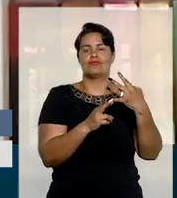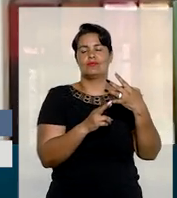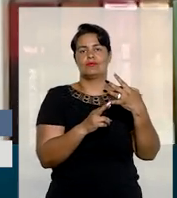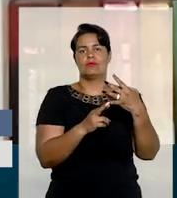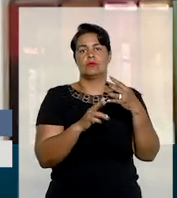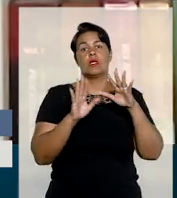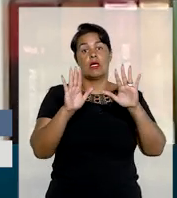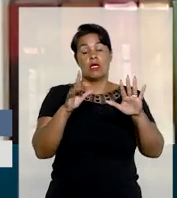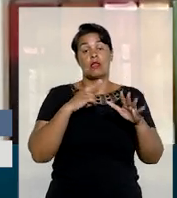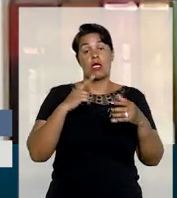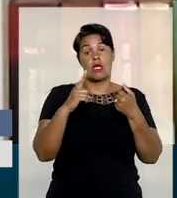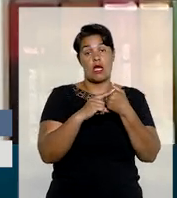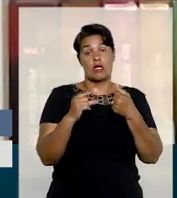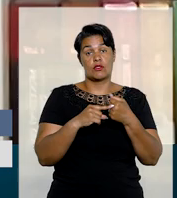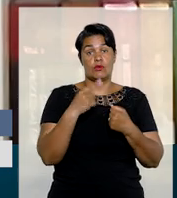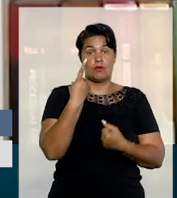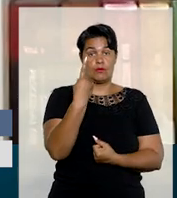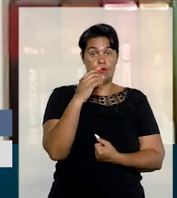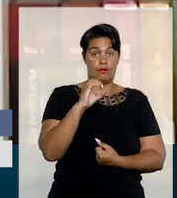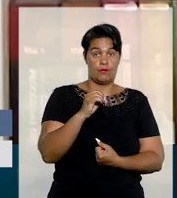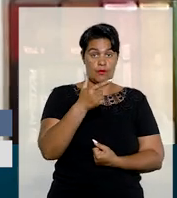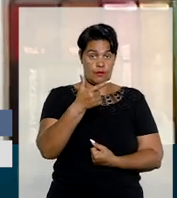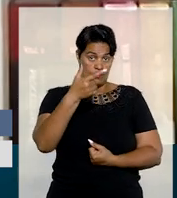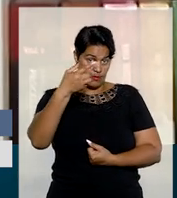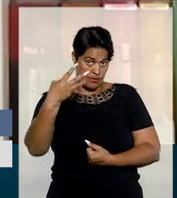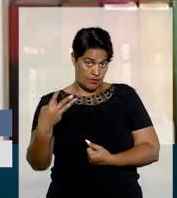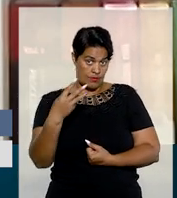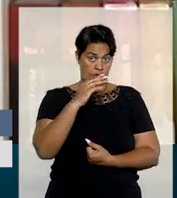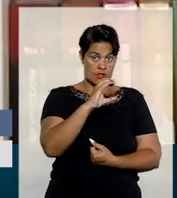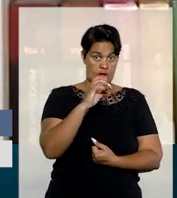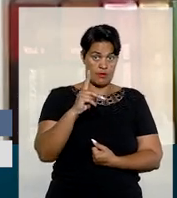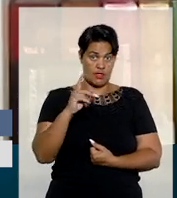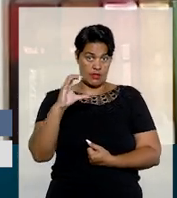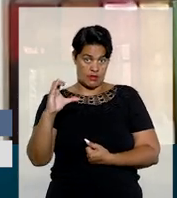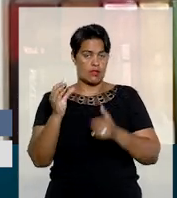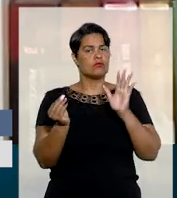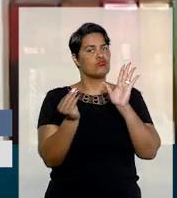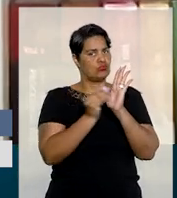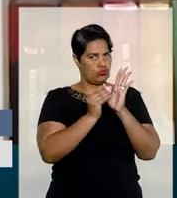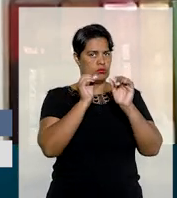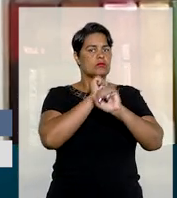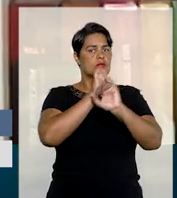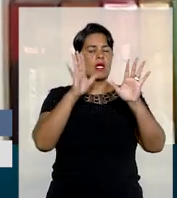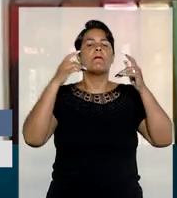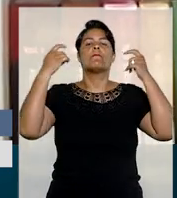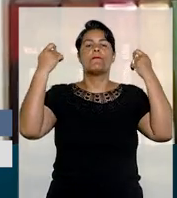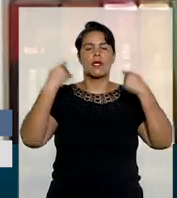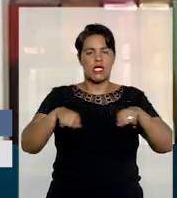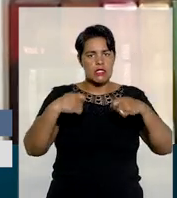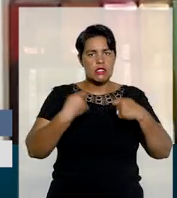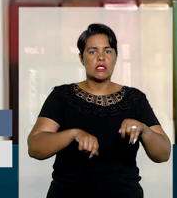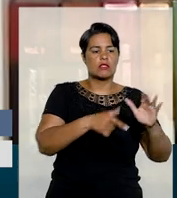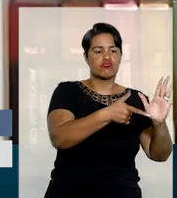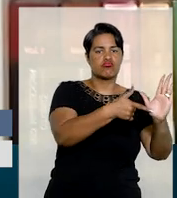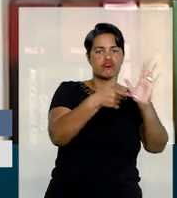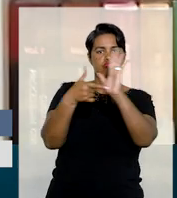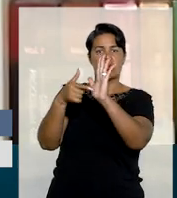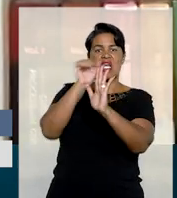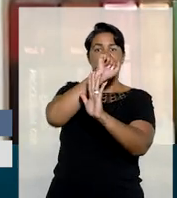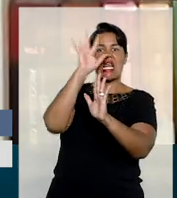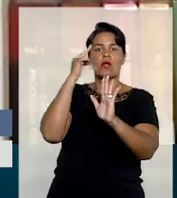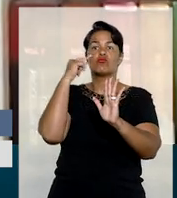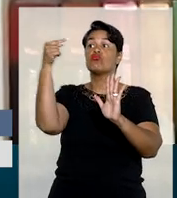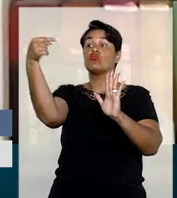fundamentação daquele recurso, né? Então, nós temos aí no artigo 1023 do CPC essa disposição. Há necessidade